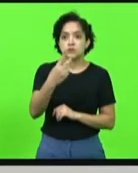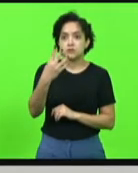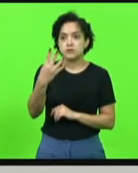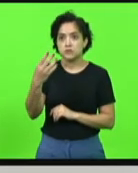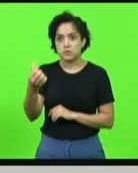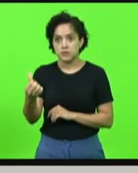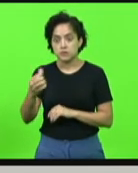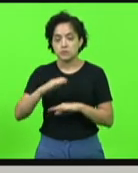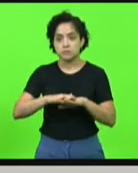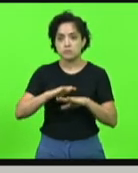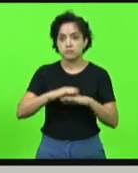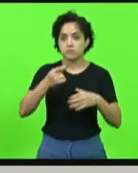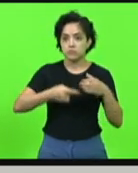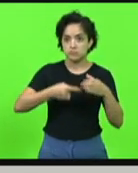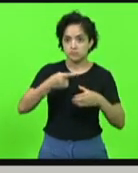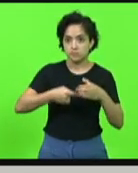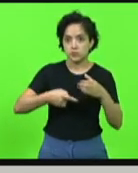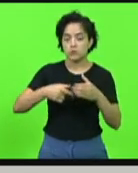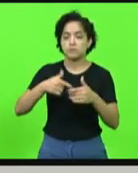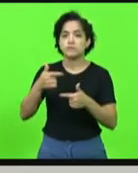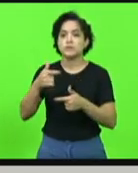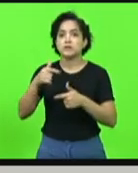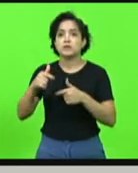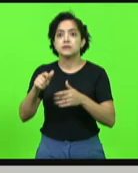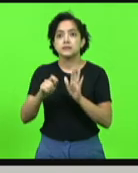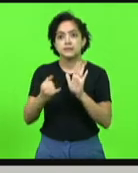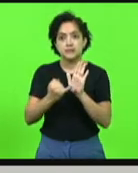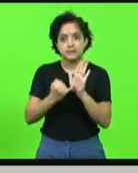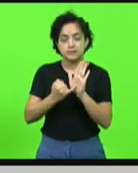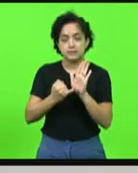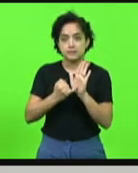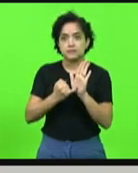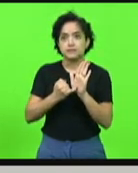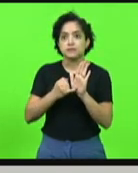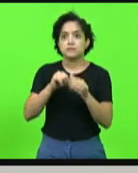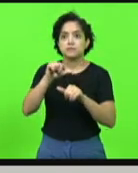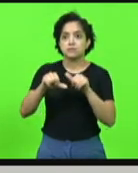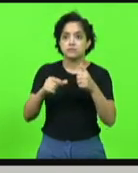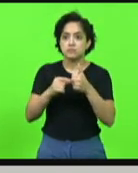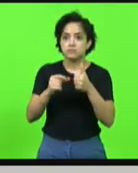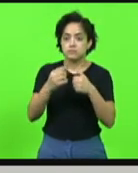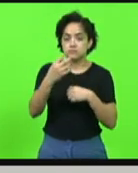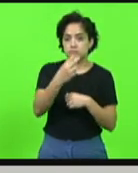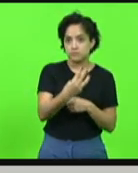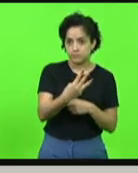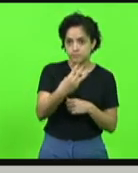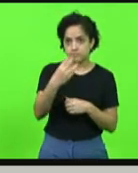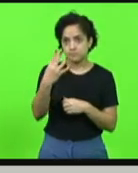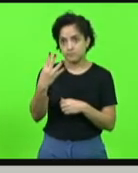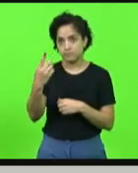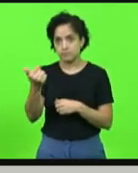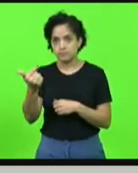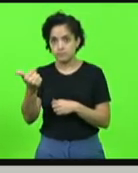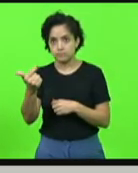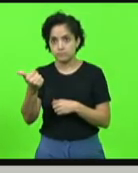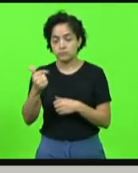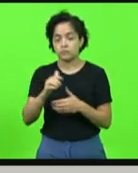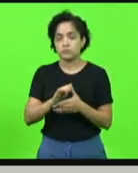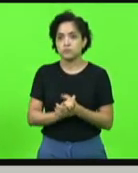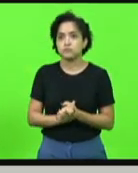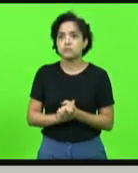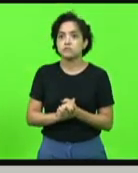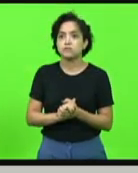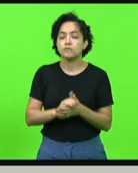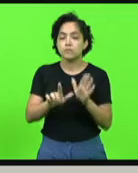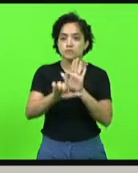246/2021, autor Comissão de Finanças e Tributação, altera os artigos 3, 4 e 12 da Lei 18.007 de 2020, que